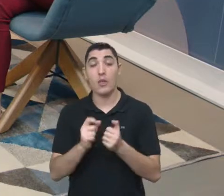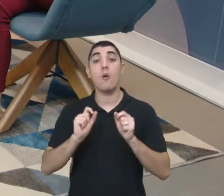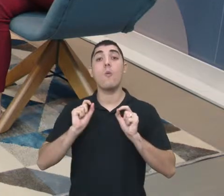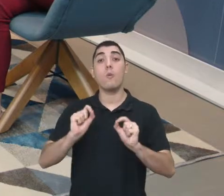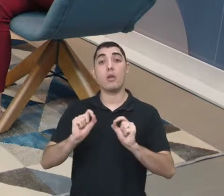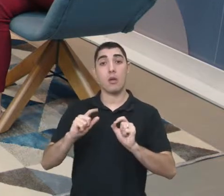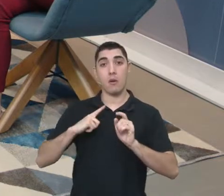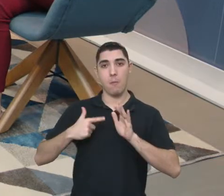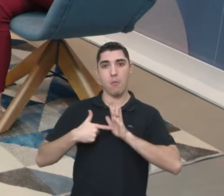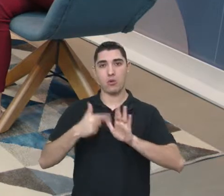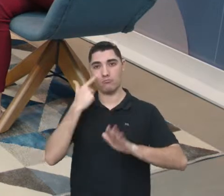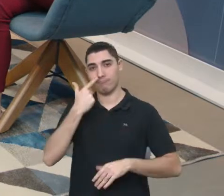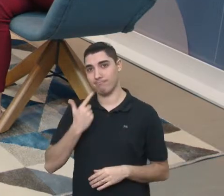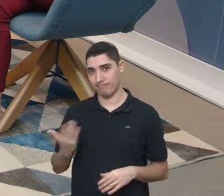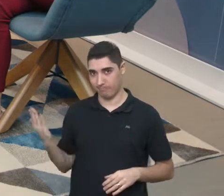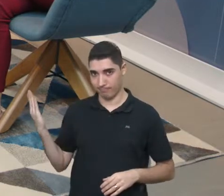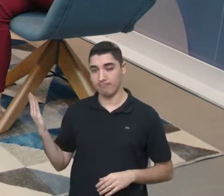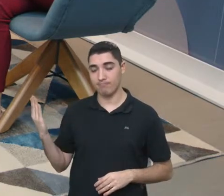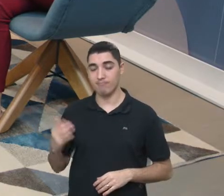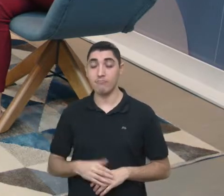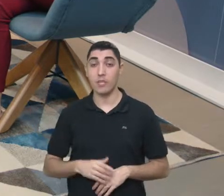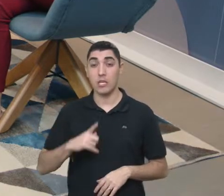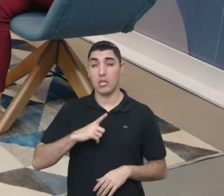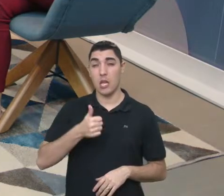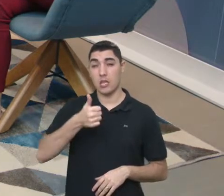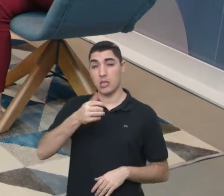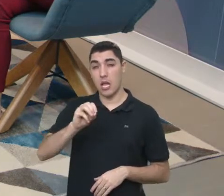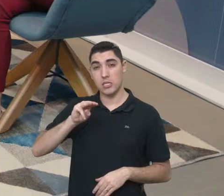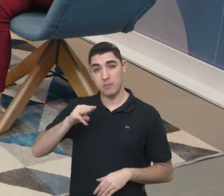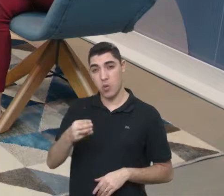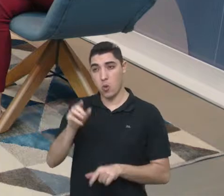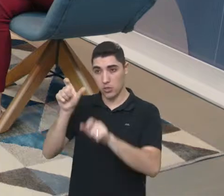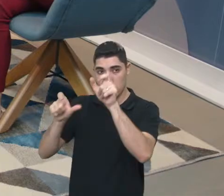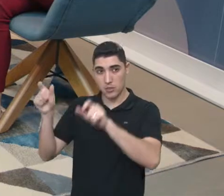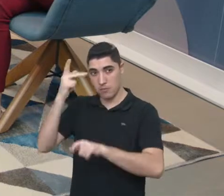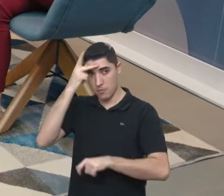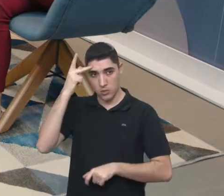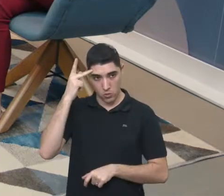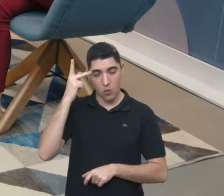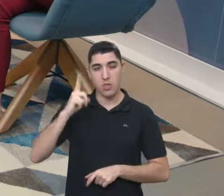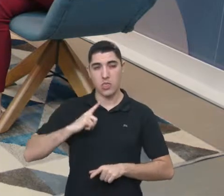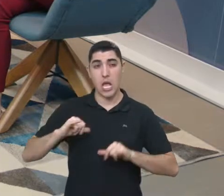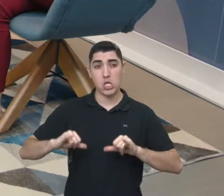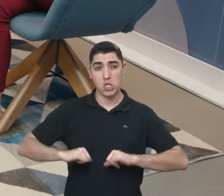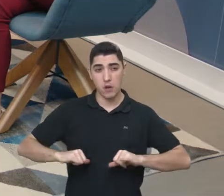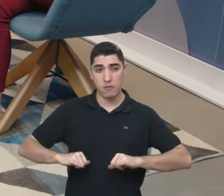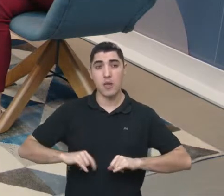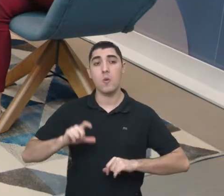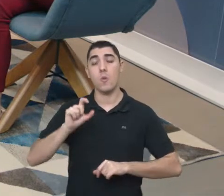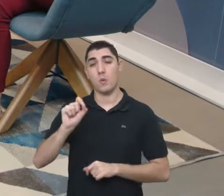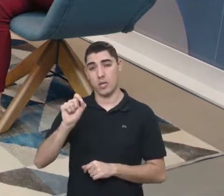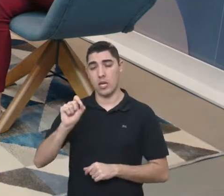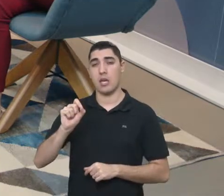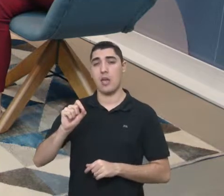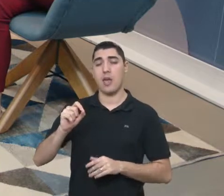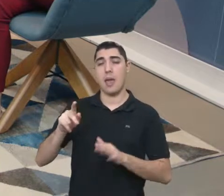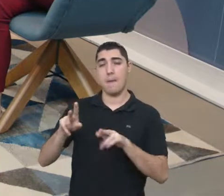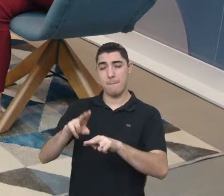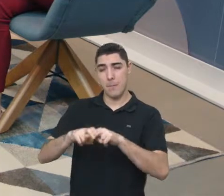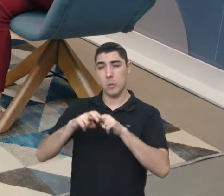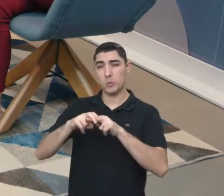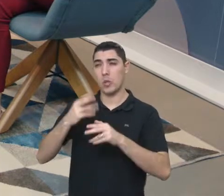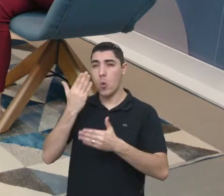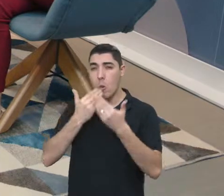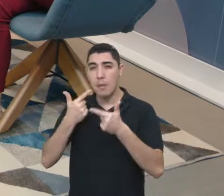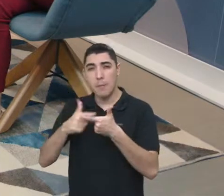menos, a gente vai até colocar na tela, ao menos 10 milhões de brasileiros sofrem com transtornos alimentares e